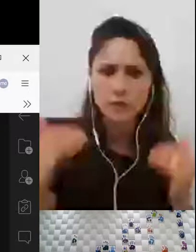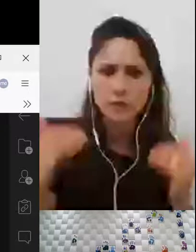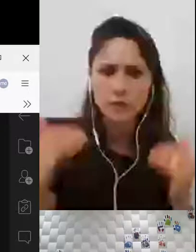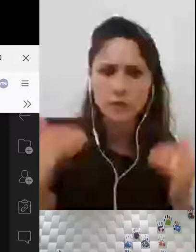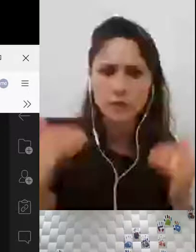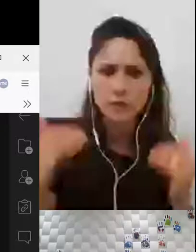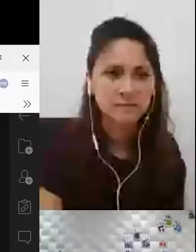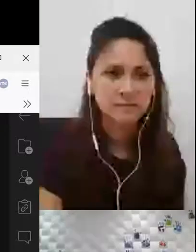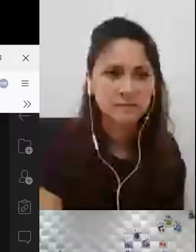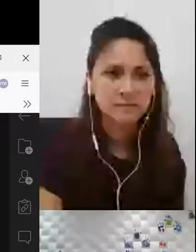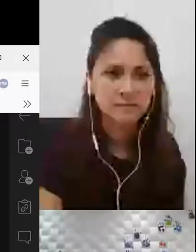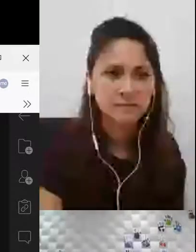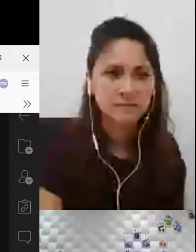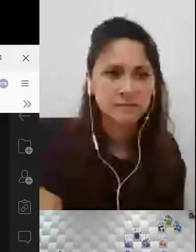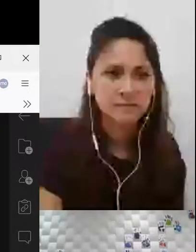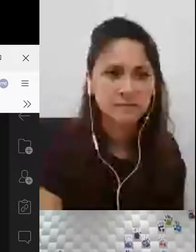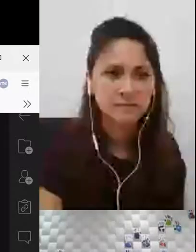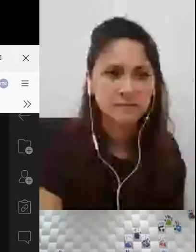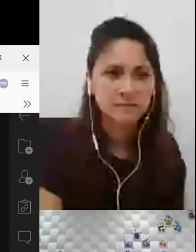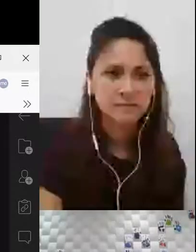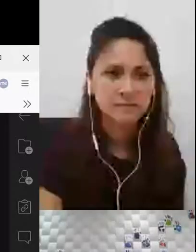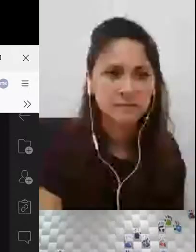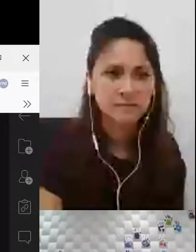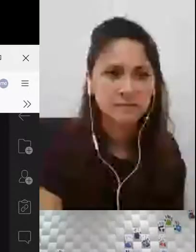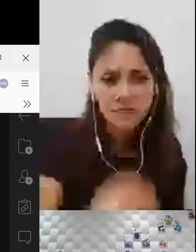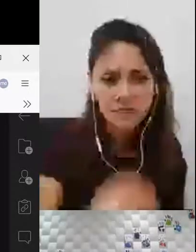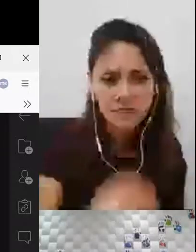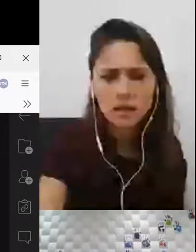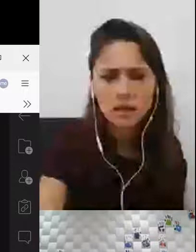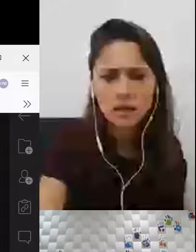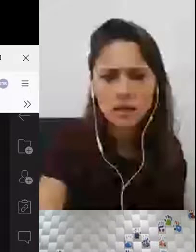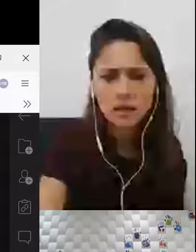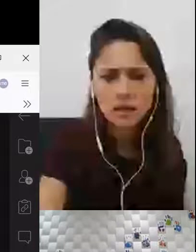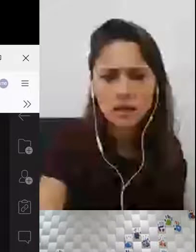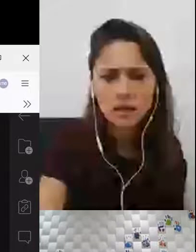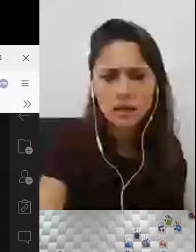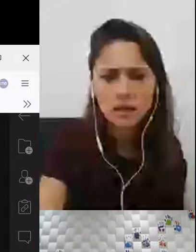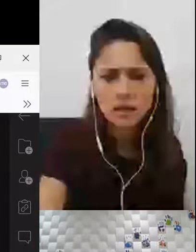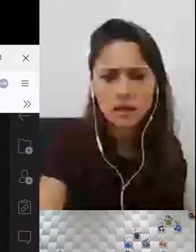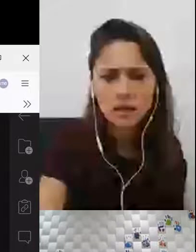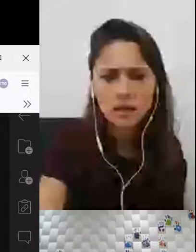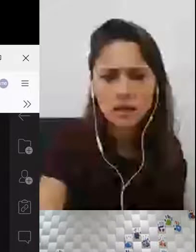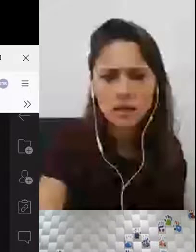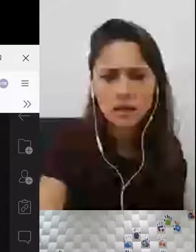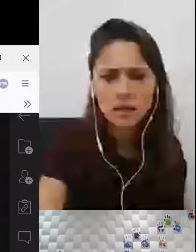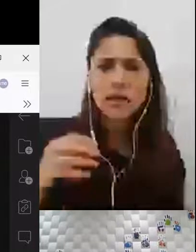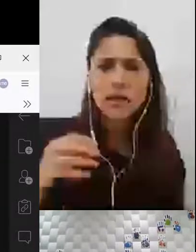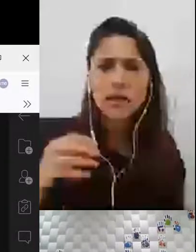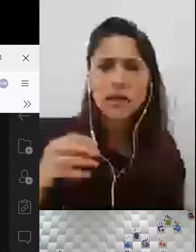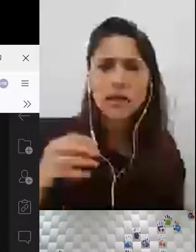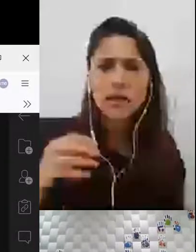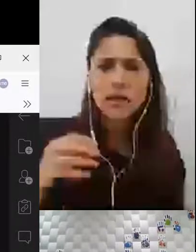estão vendo aqui a porta de entrada, né? Então, eu estava respondendo o seguinte, né? Que sim, a